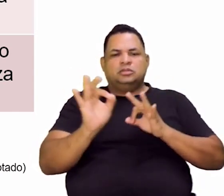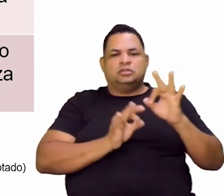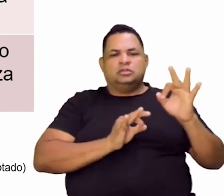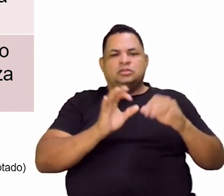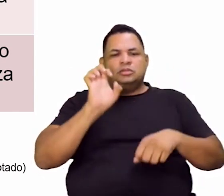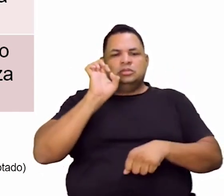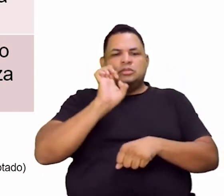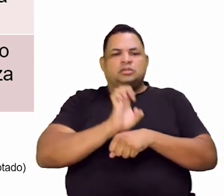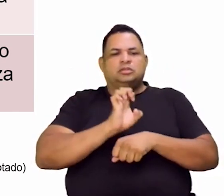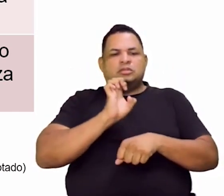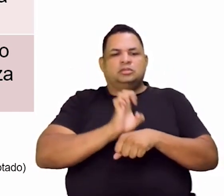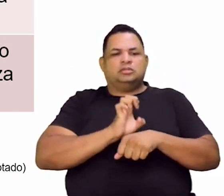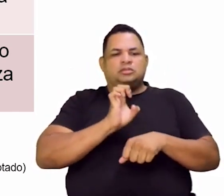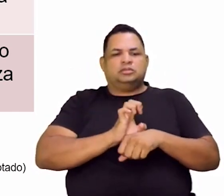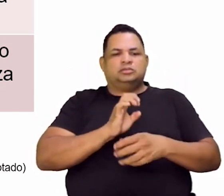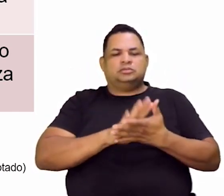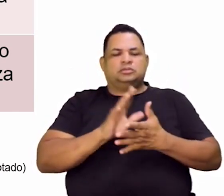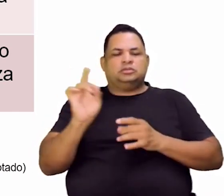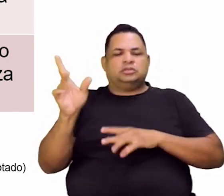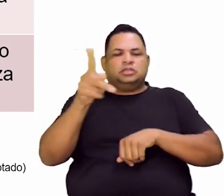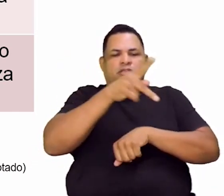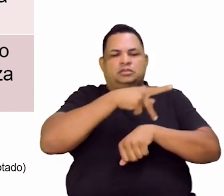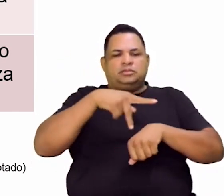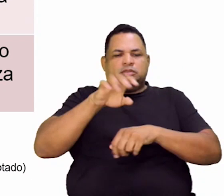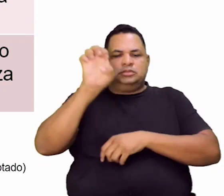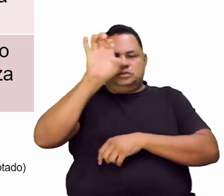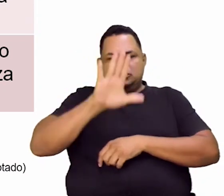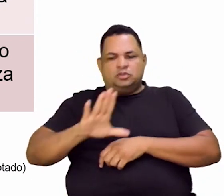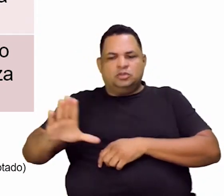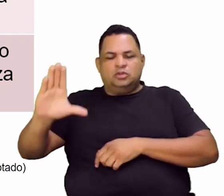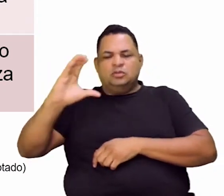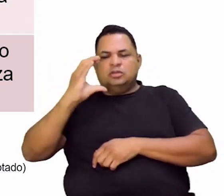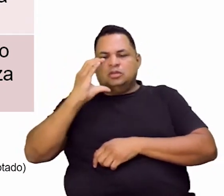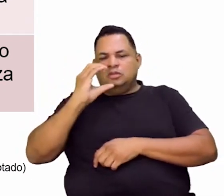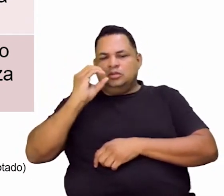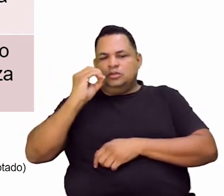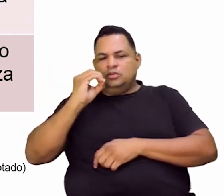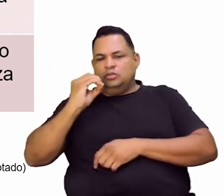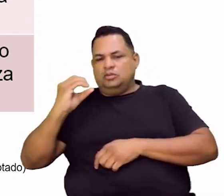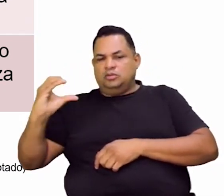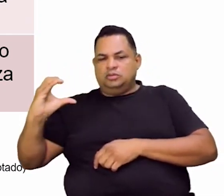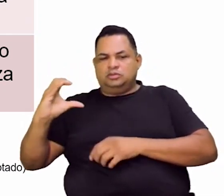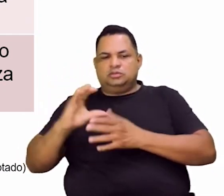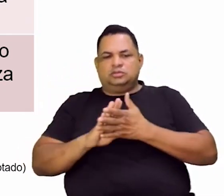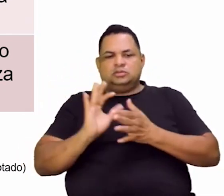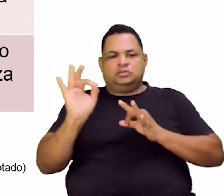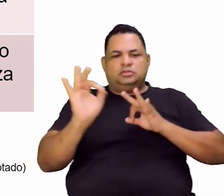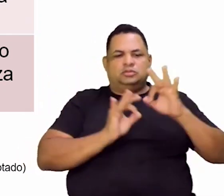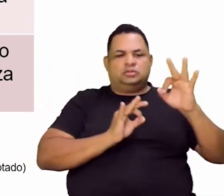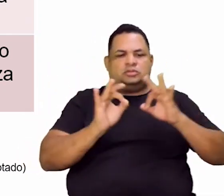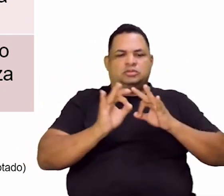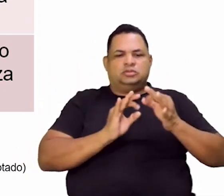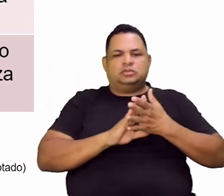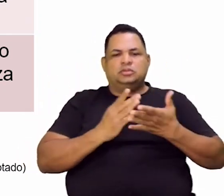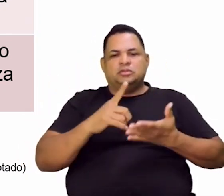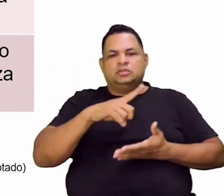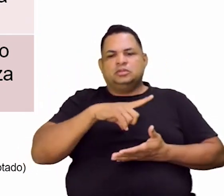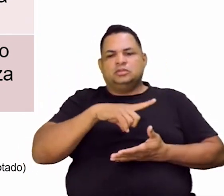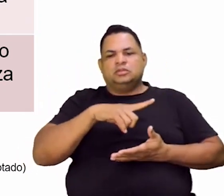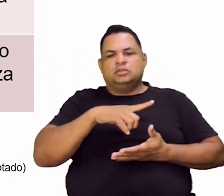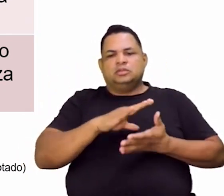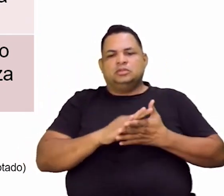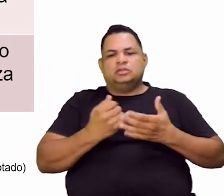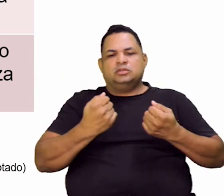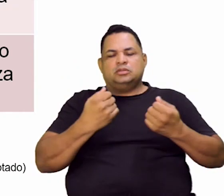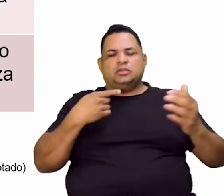estados nacionais na Europa Ocidental. Ofereceu condições para movimentos reformistas que questionavam o